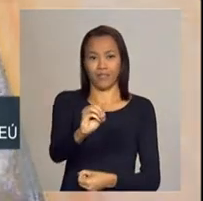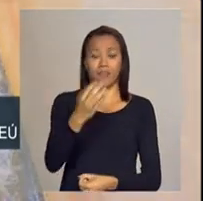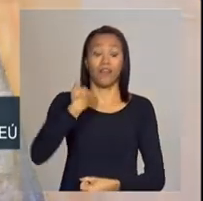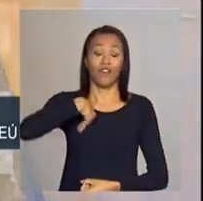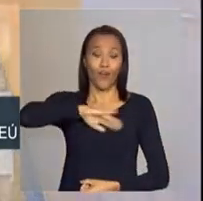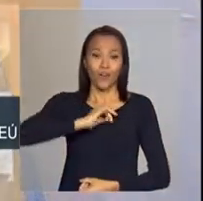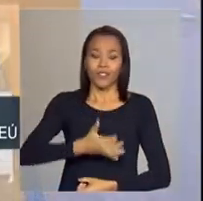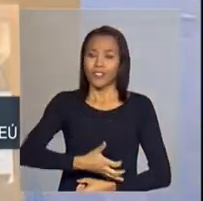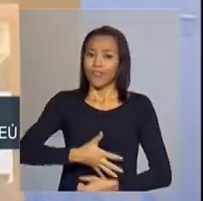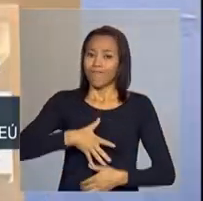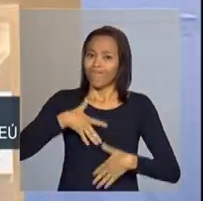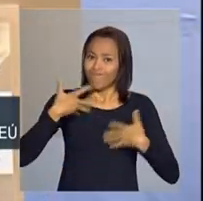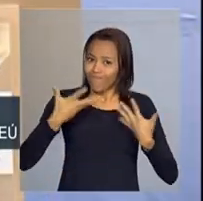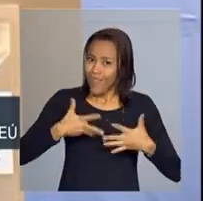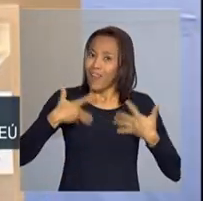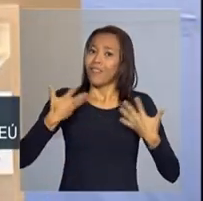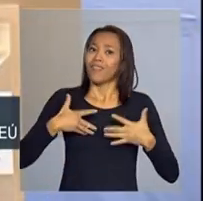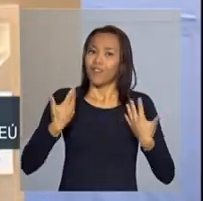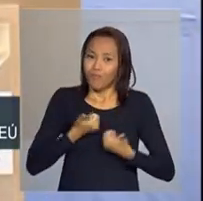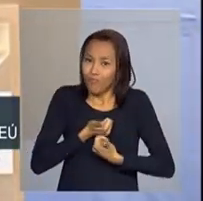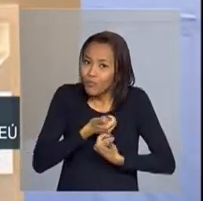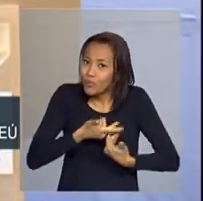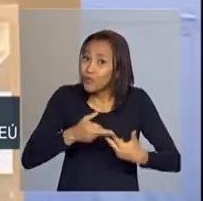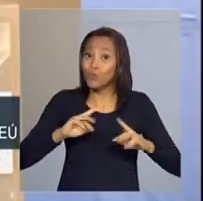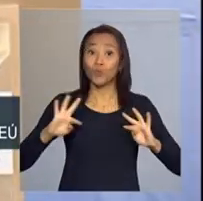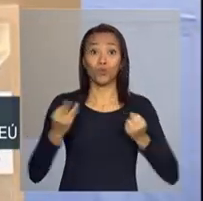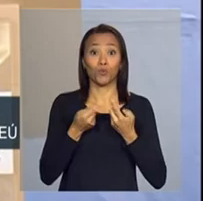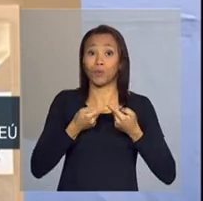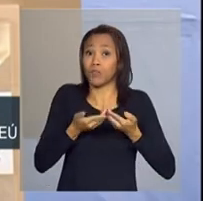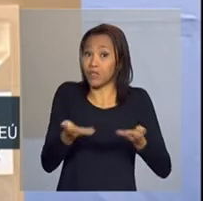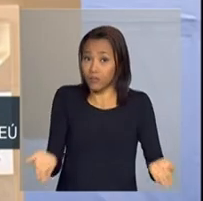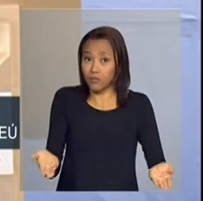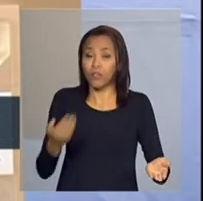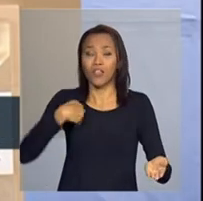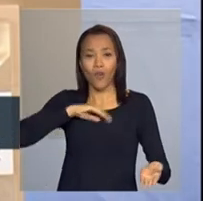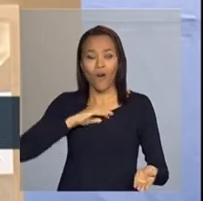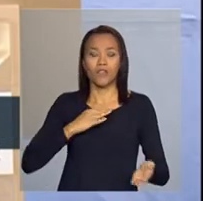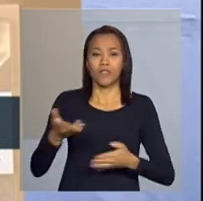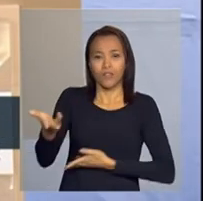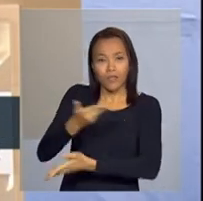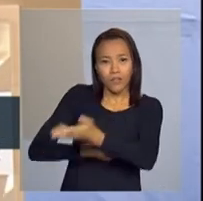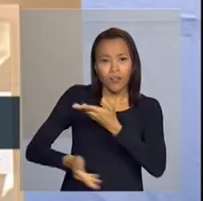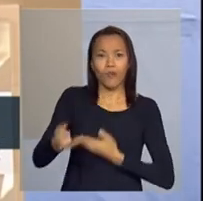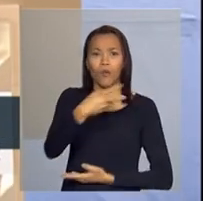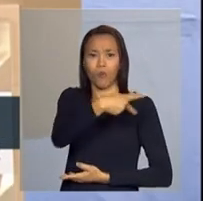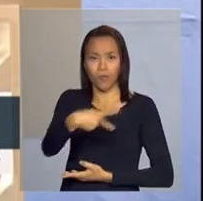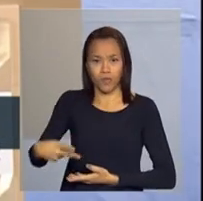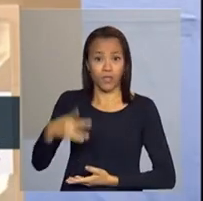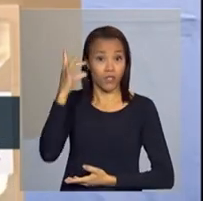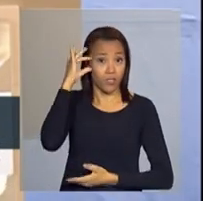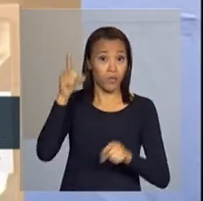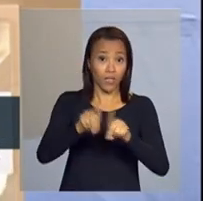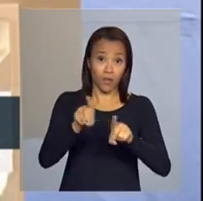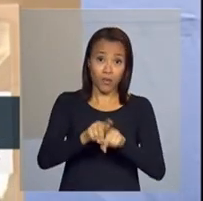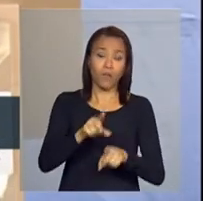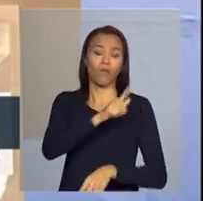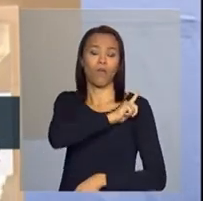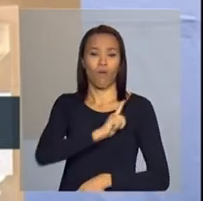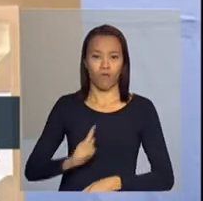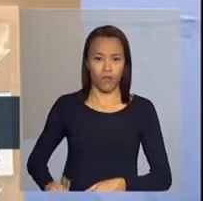números, mas queremos repartir este orgulho com a senhora presidente Dilma e com o nosso governador Eduardo